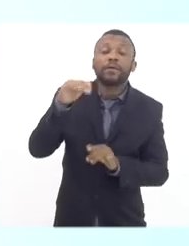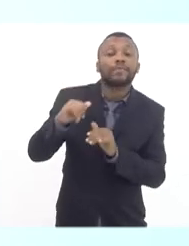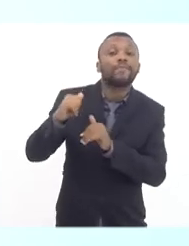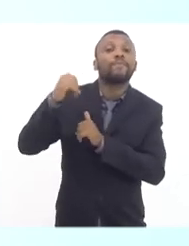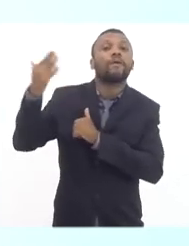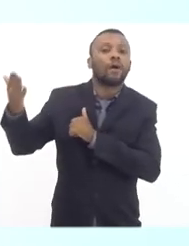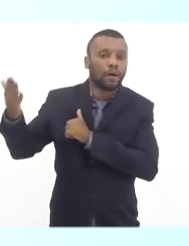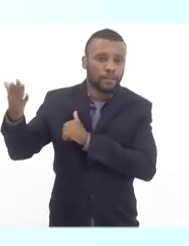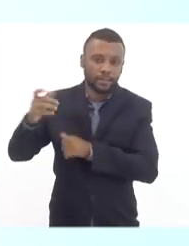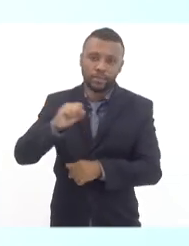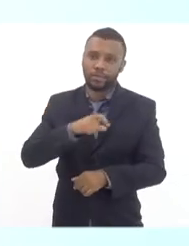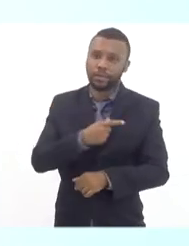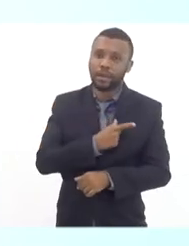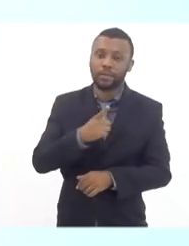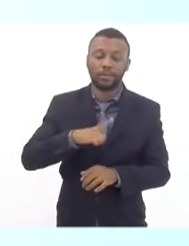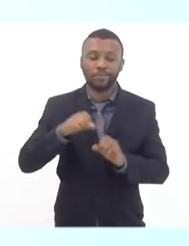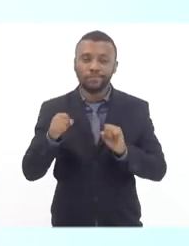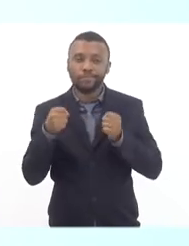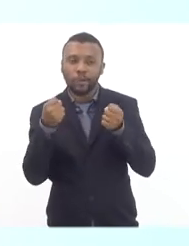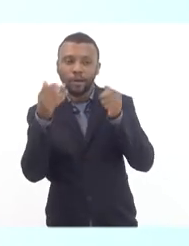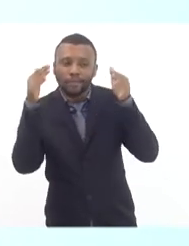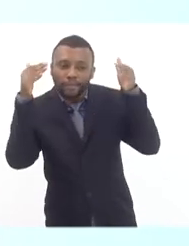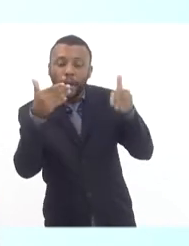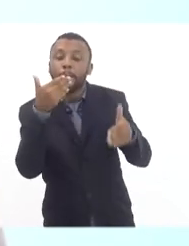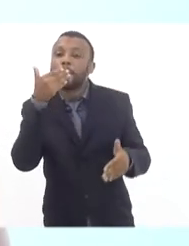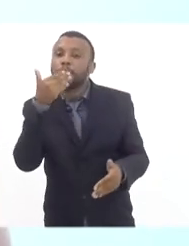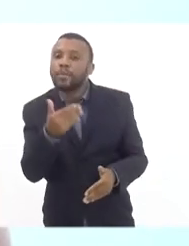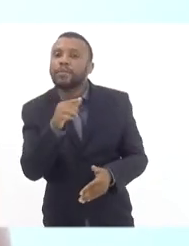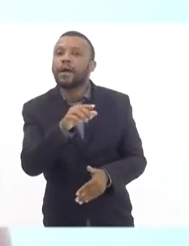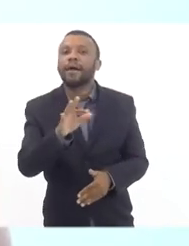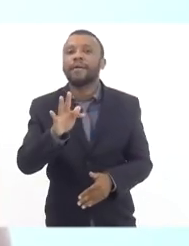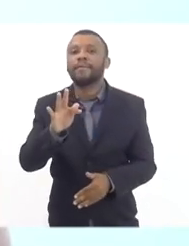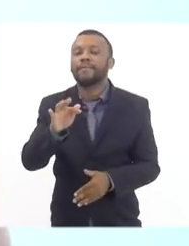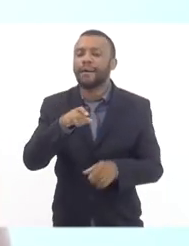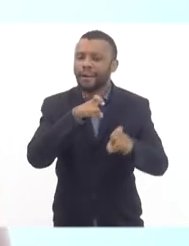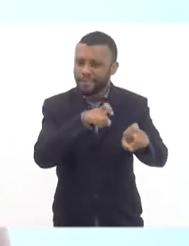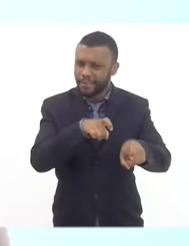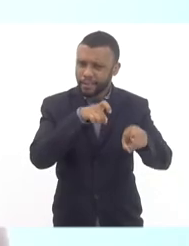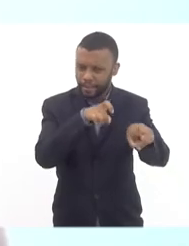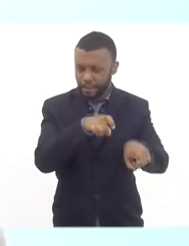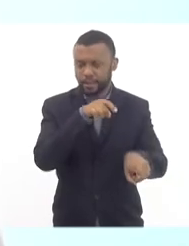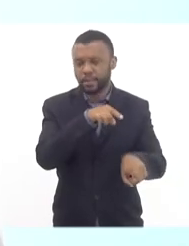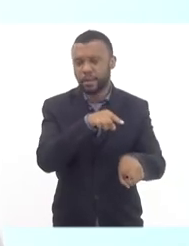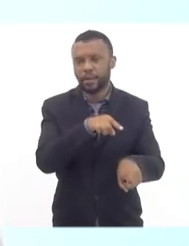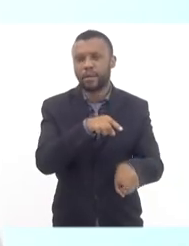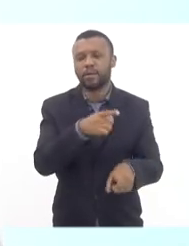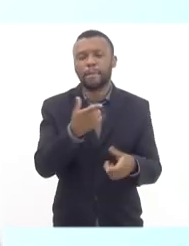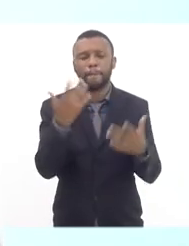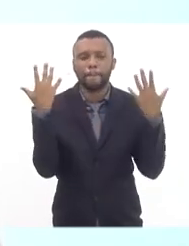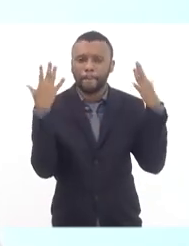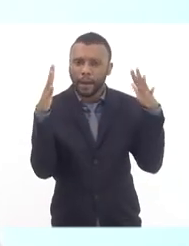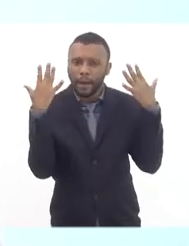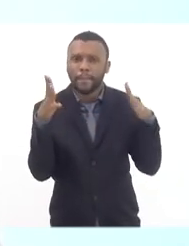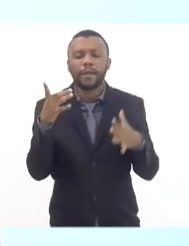de colocar prioridade aqui na Fazenda Colubandê. Então, parabéns, Eliomar e Ronaldo, por essa posição.